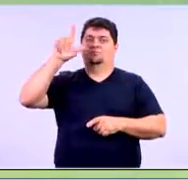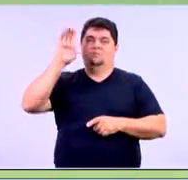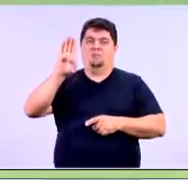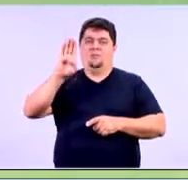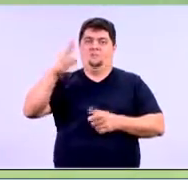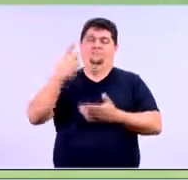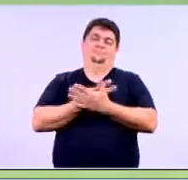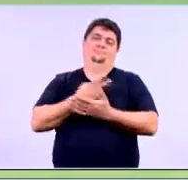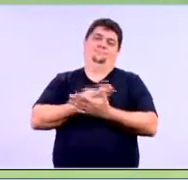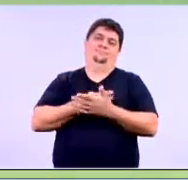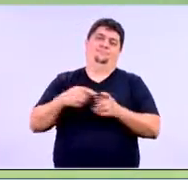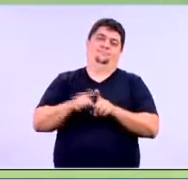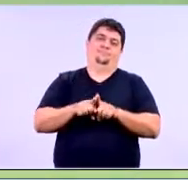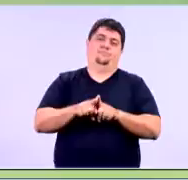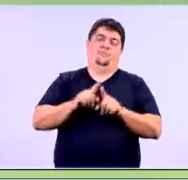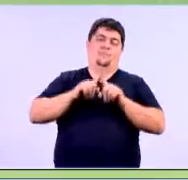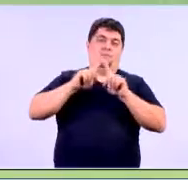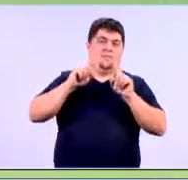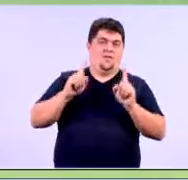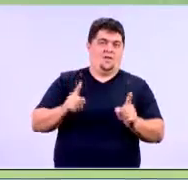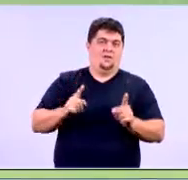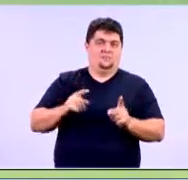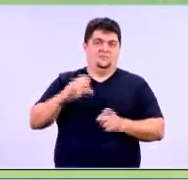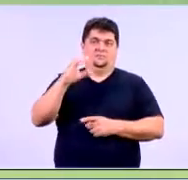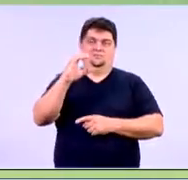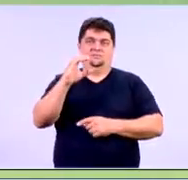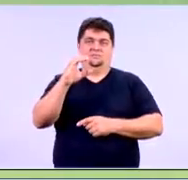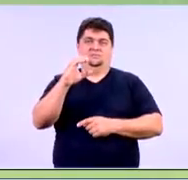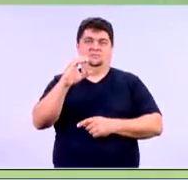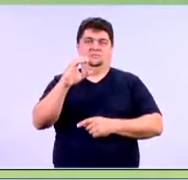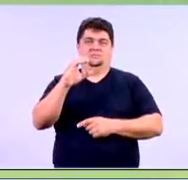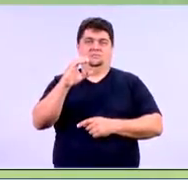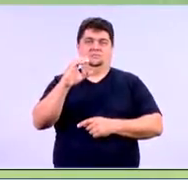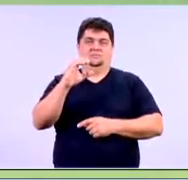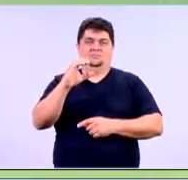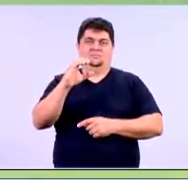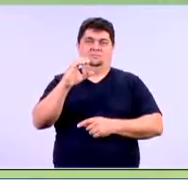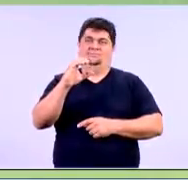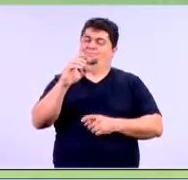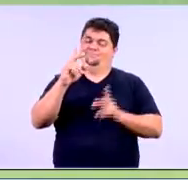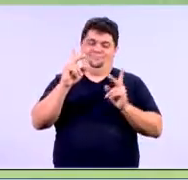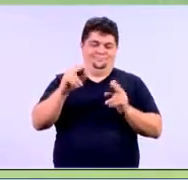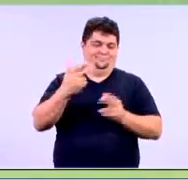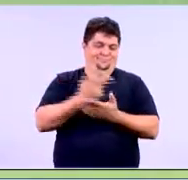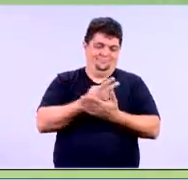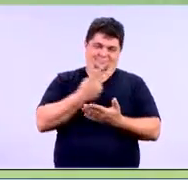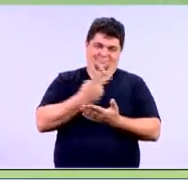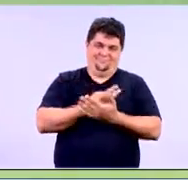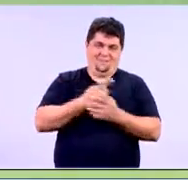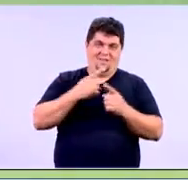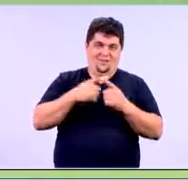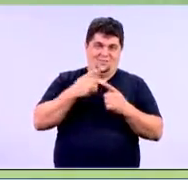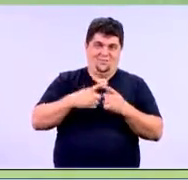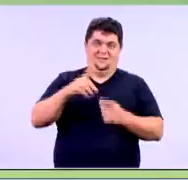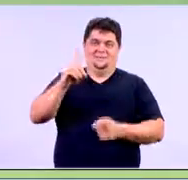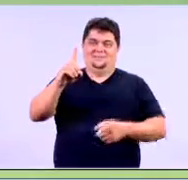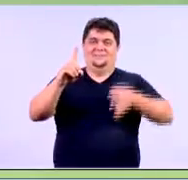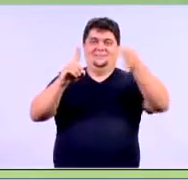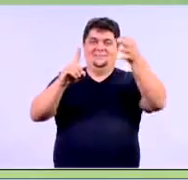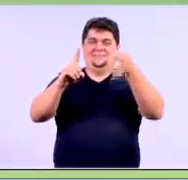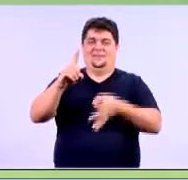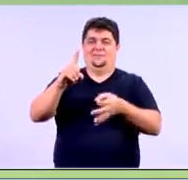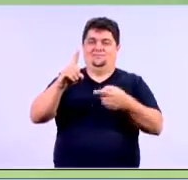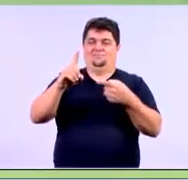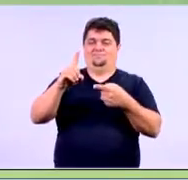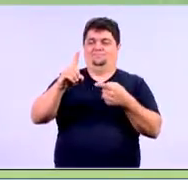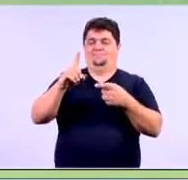está equivocado. Mas quem marcou a letra C não acertou da mesma forma, porque é a letra D novamente, que são